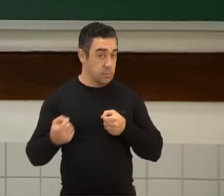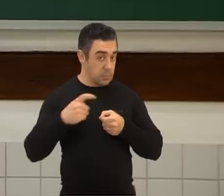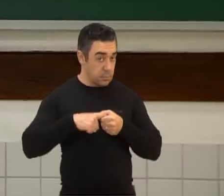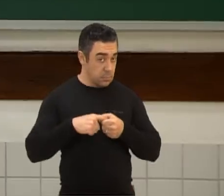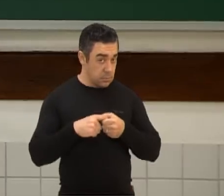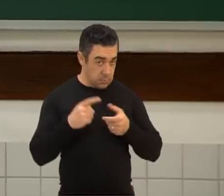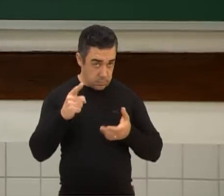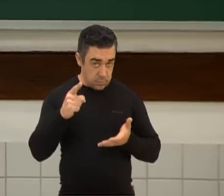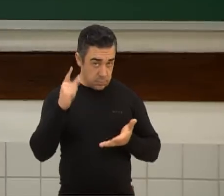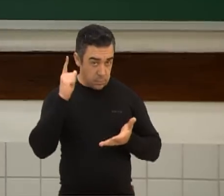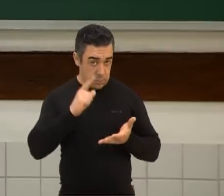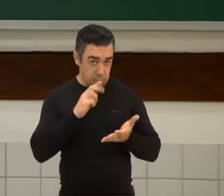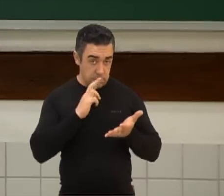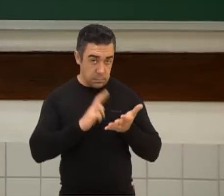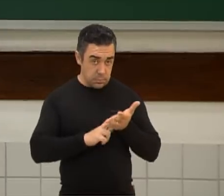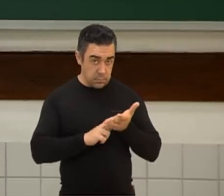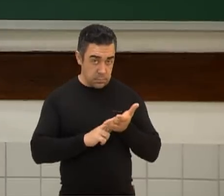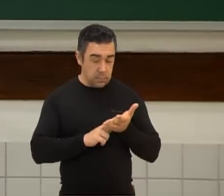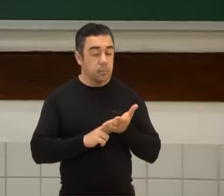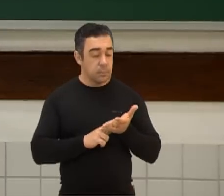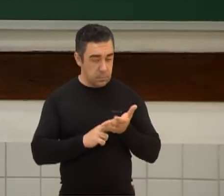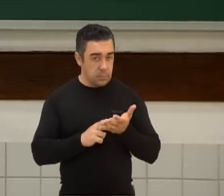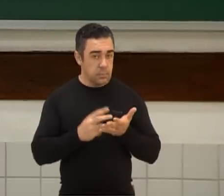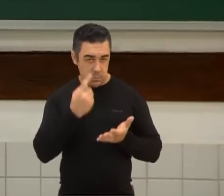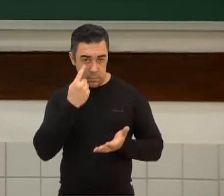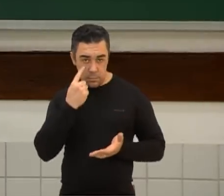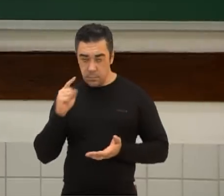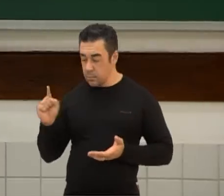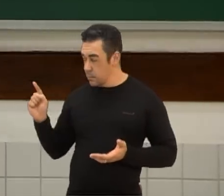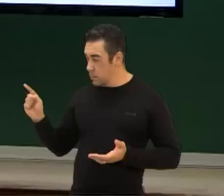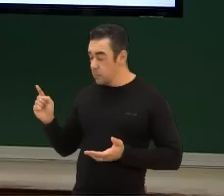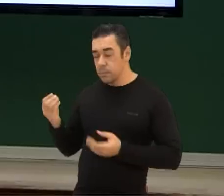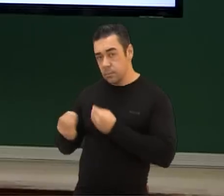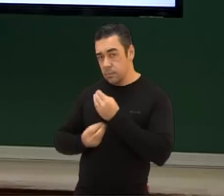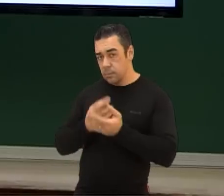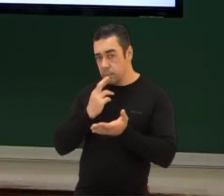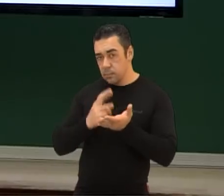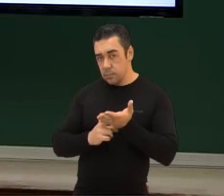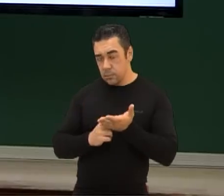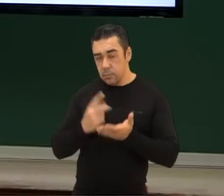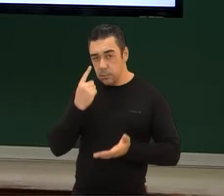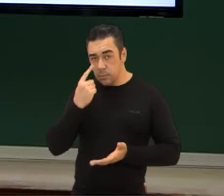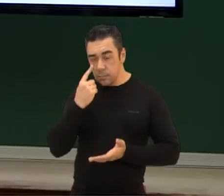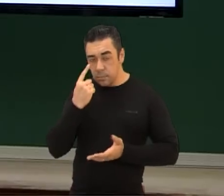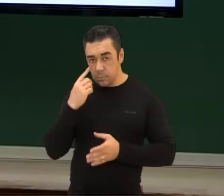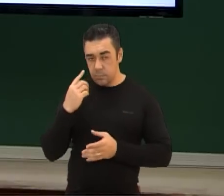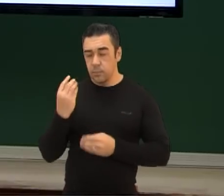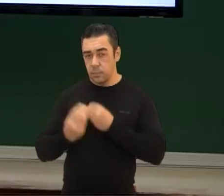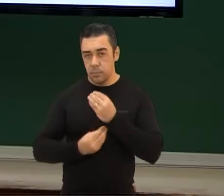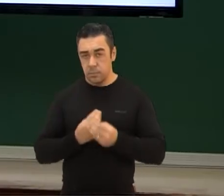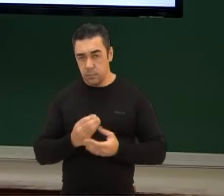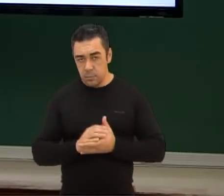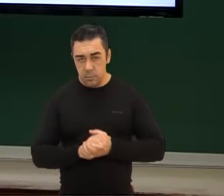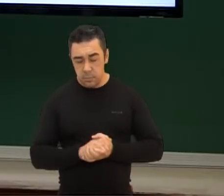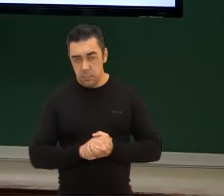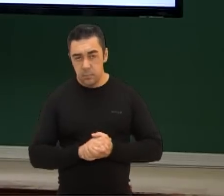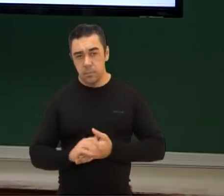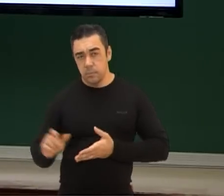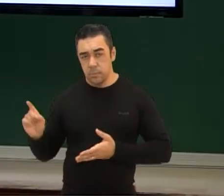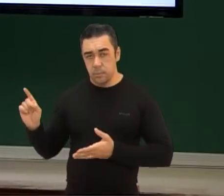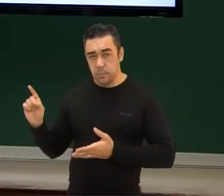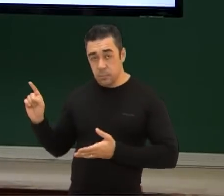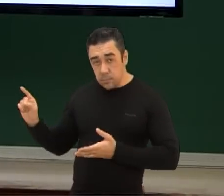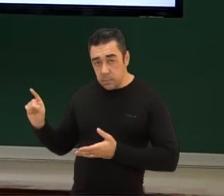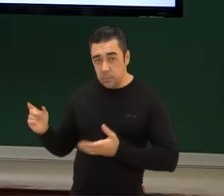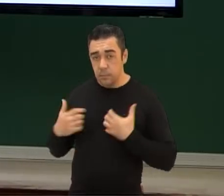Voltamos. E aí, conseguiram resolver? Então, vamos lá para a nossa resolução. Vejamos o exercício aqui. Então, eu quero que